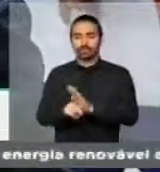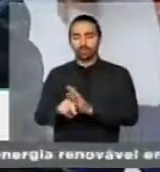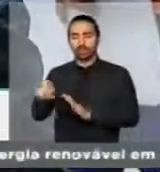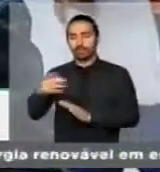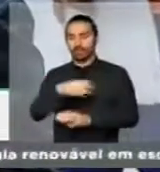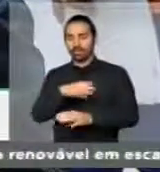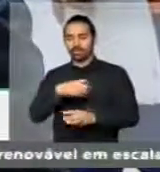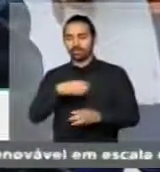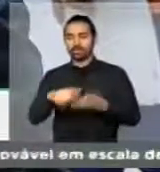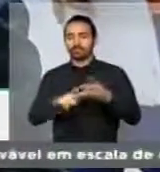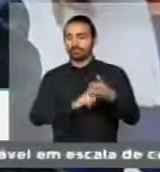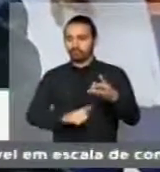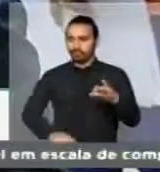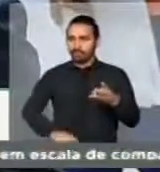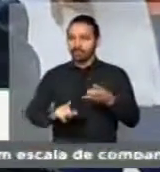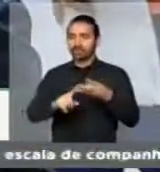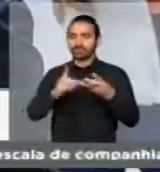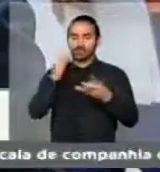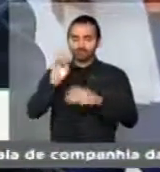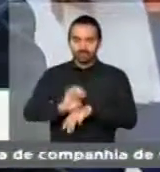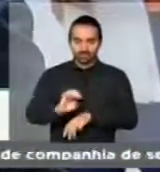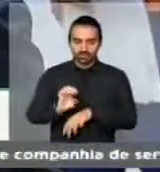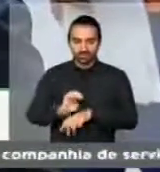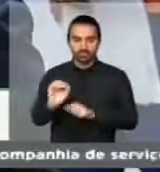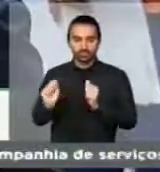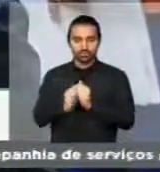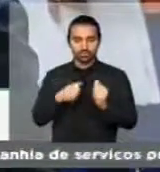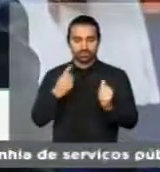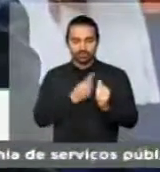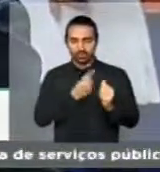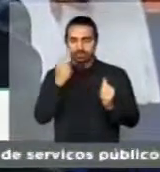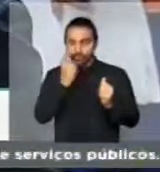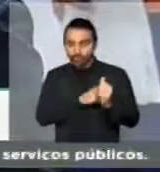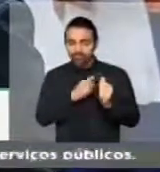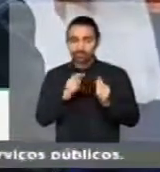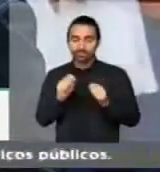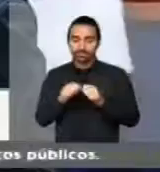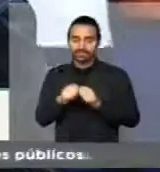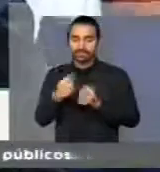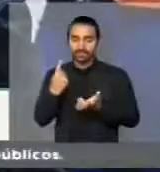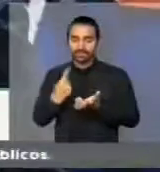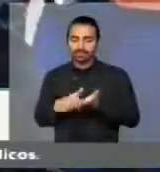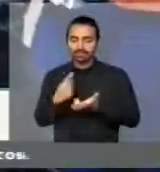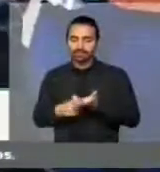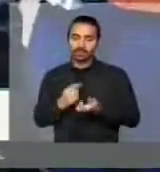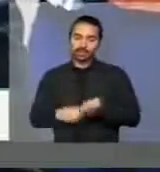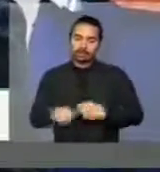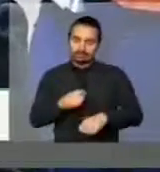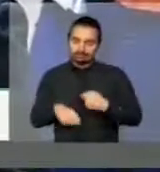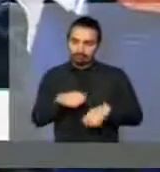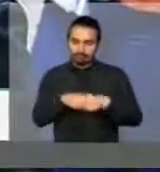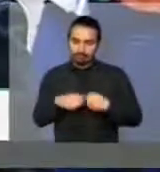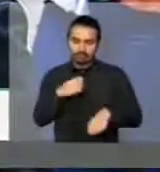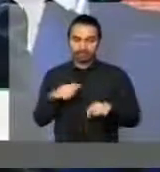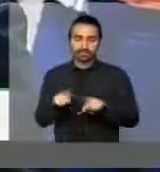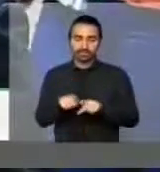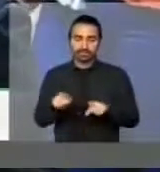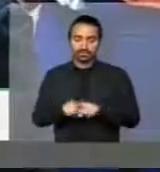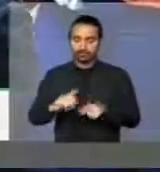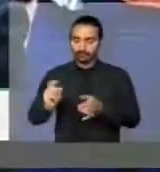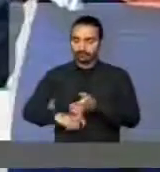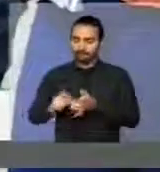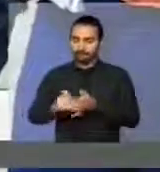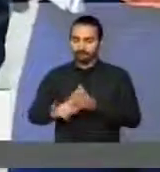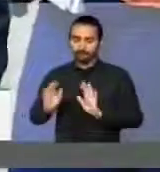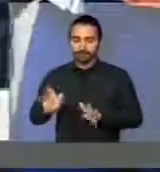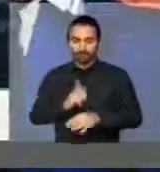governo do estado, aos deputados estaduais que conosco lideraram esta negociação e cujos créditos tributários foram reconhecidos pelo